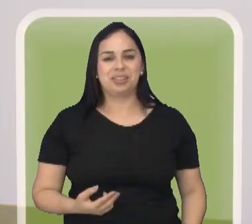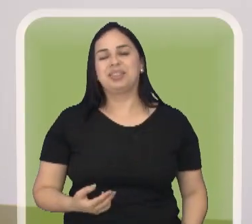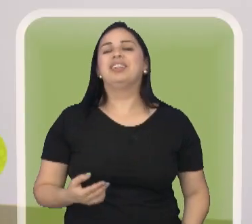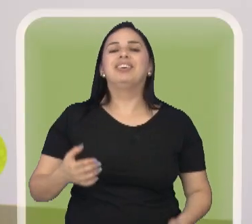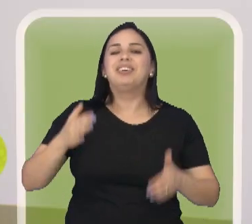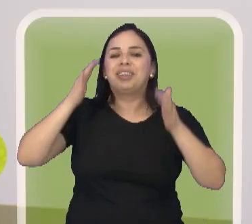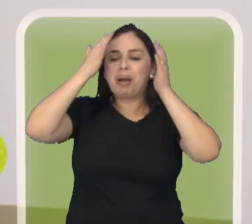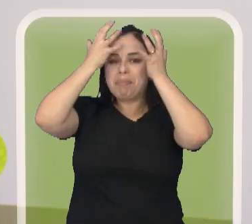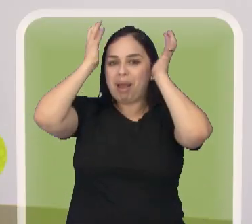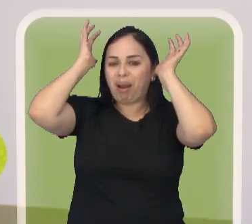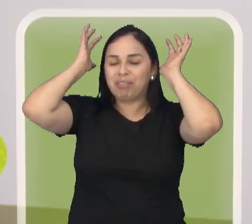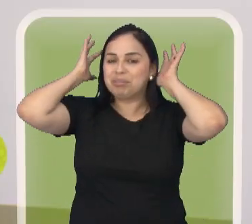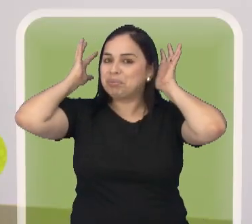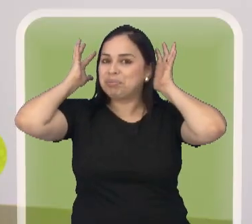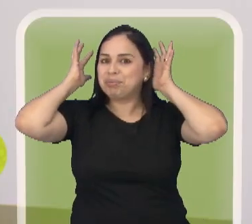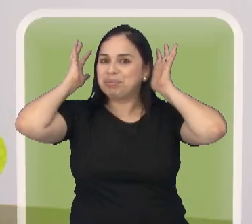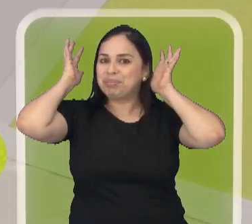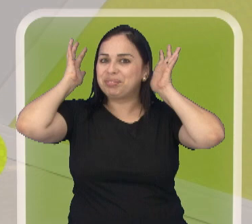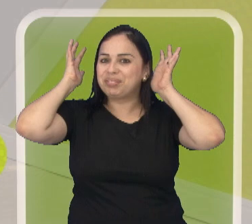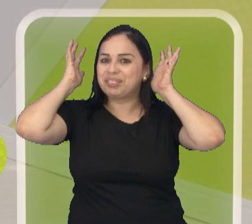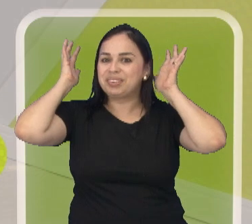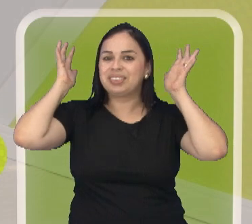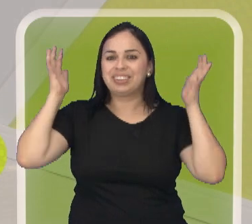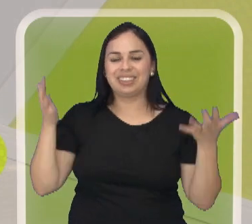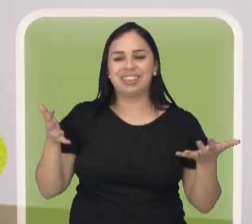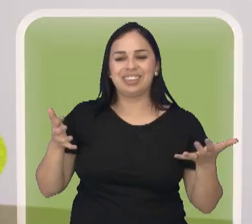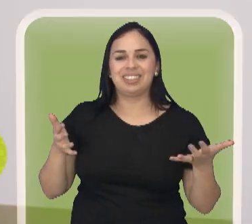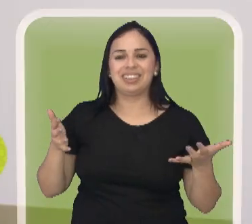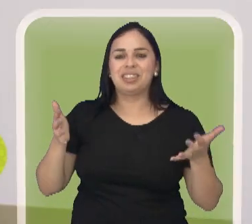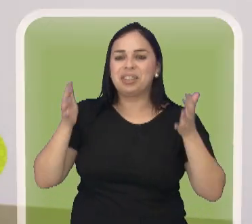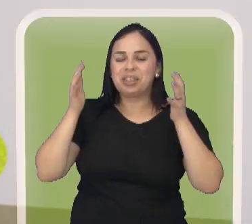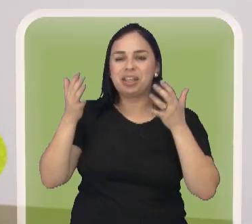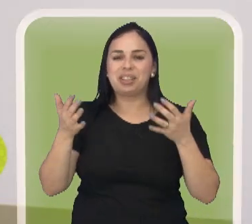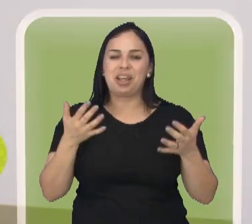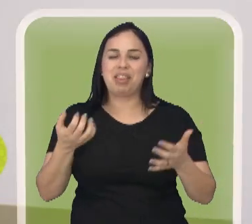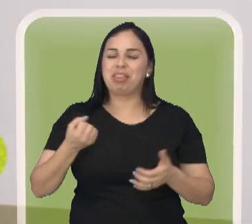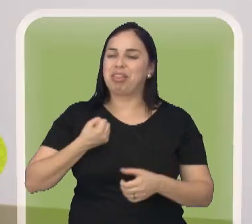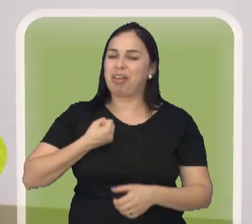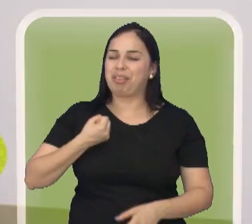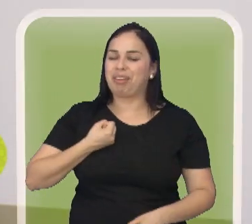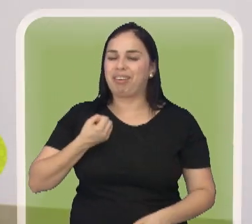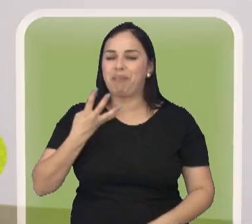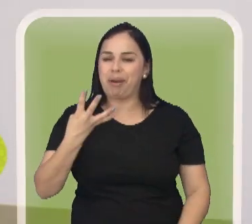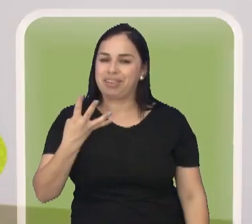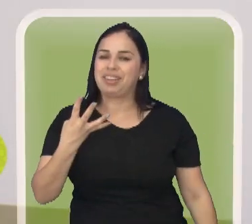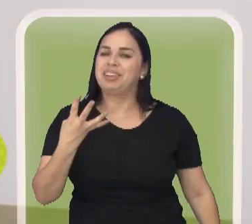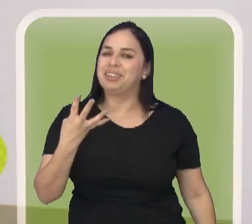falar muito também, porque o meu tá. Não, mas cabelo não, ué. O cabelo dele nota 4, mas tá fraco, Renato.